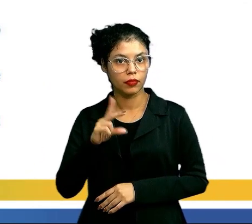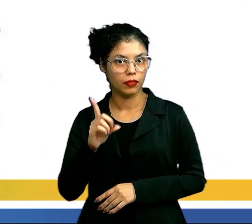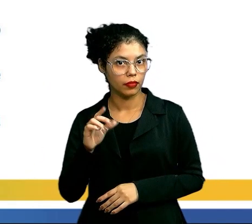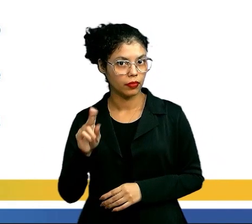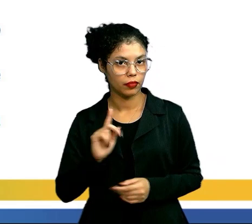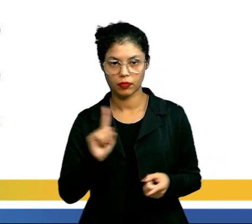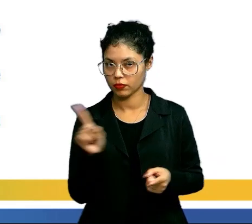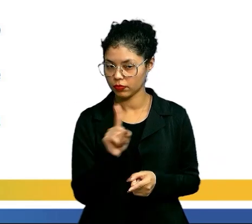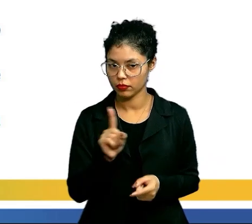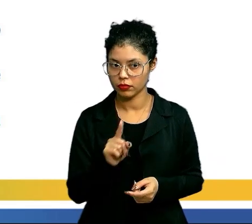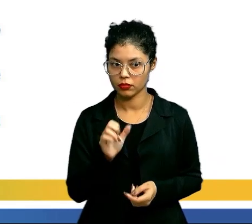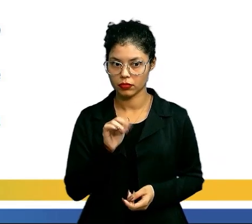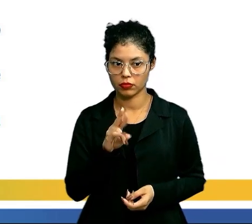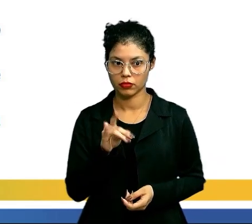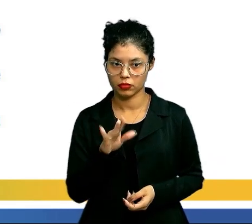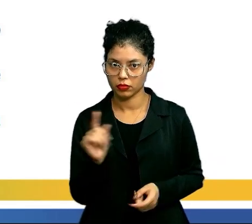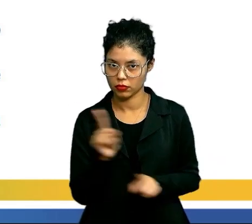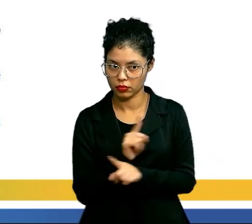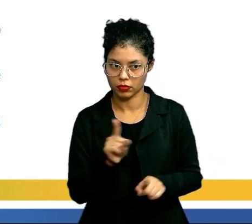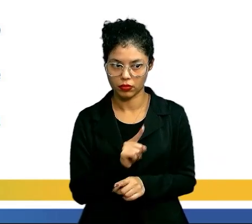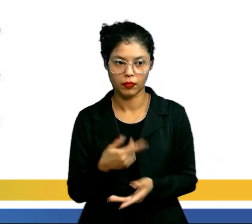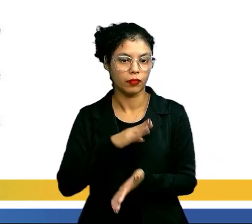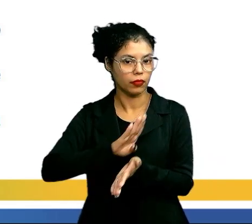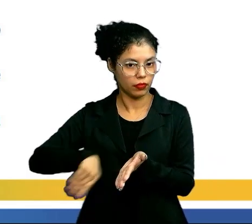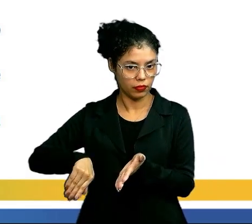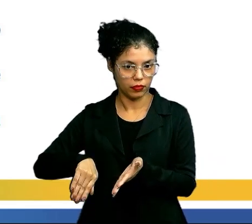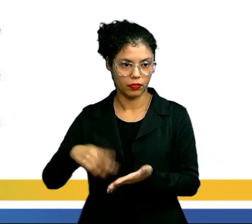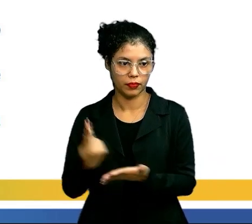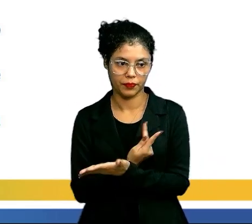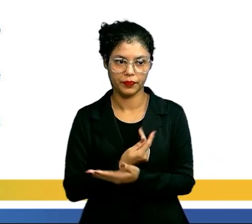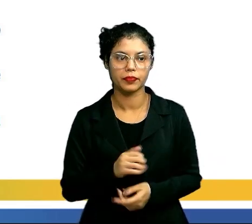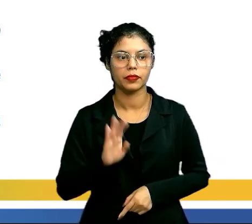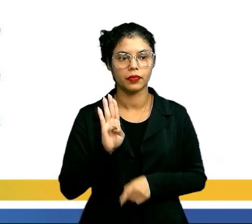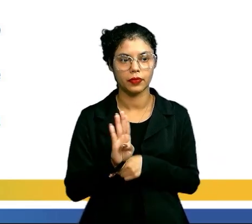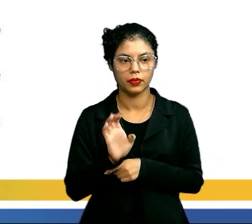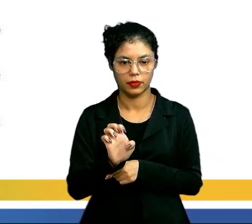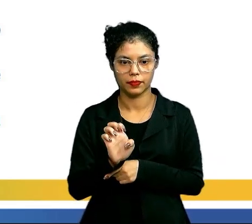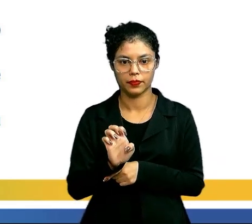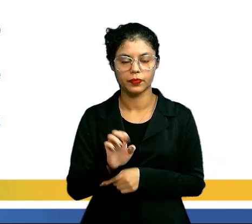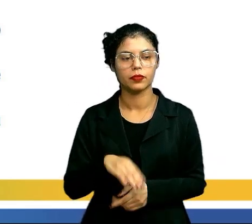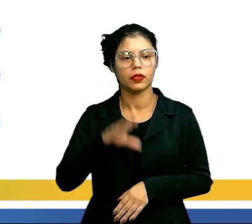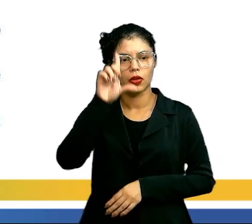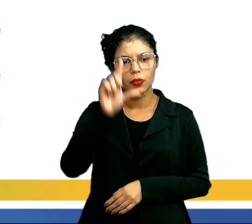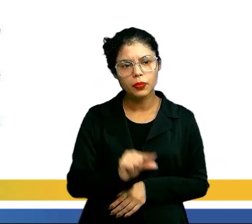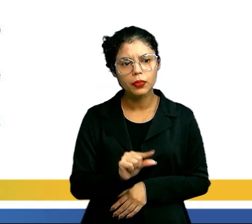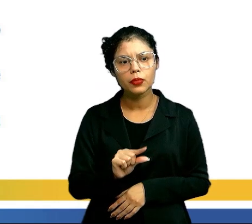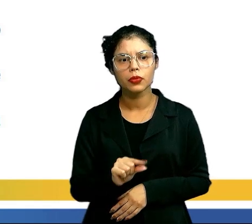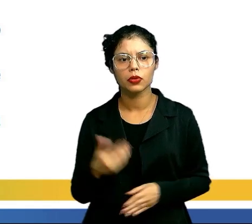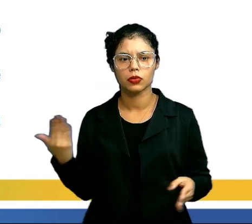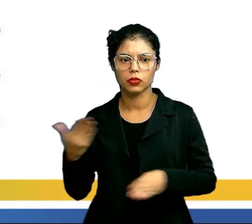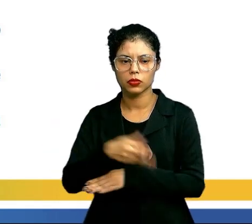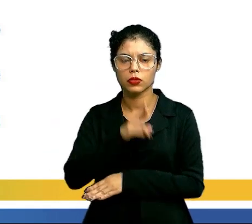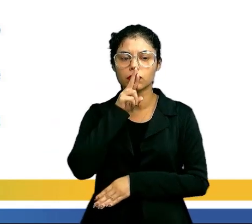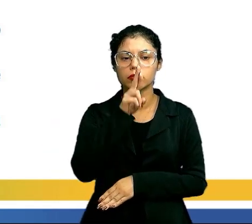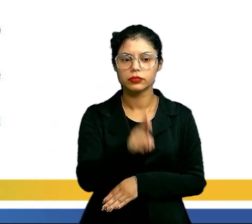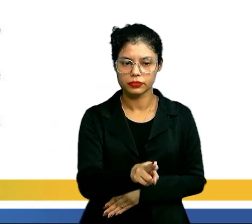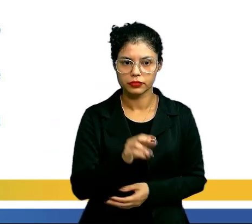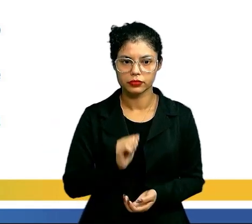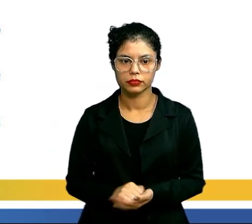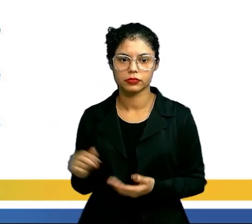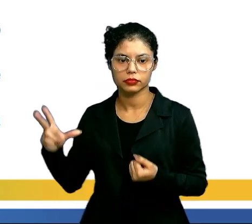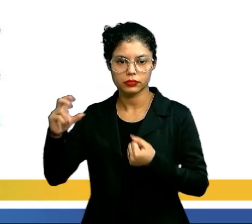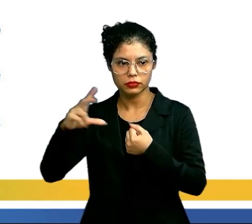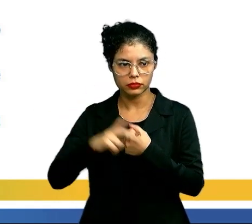Não estou falando de sorotipo aqui não, tá? Então essa alternativa aqui já é errada. Alternativa E. Baixa capacidade de indução da